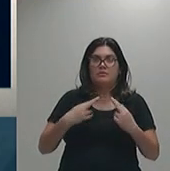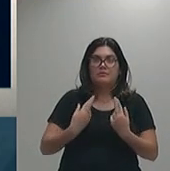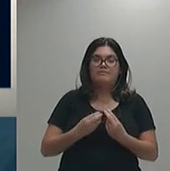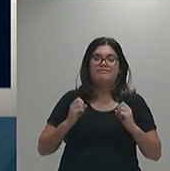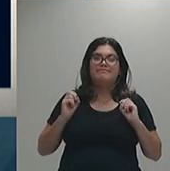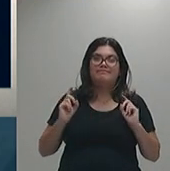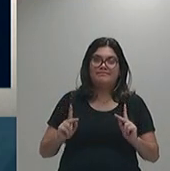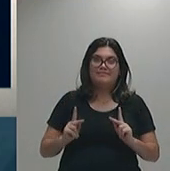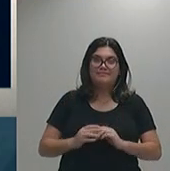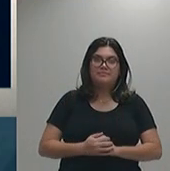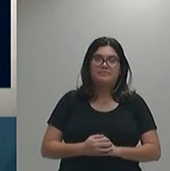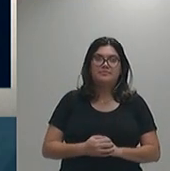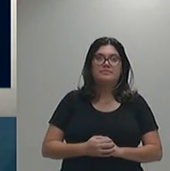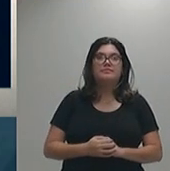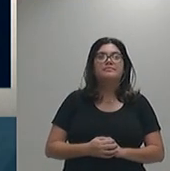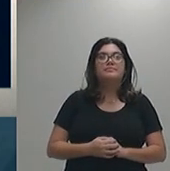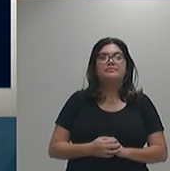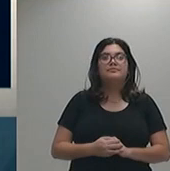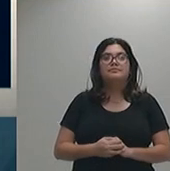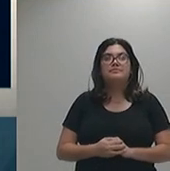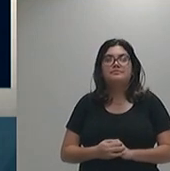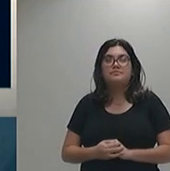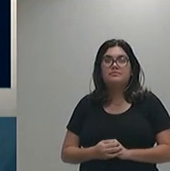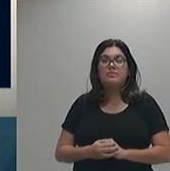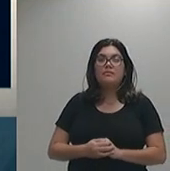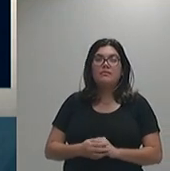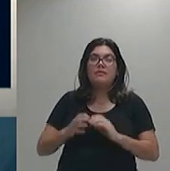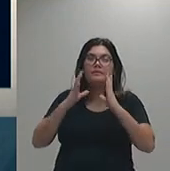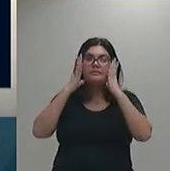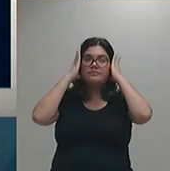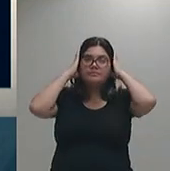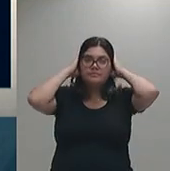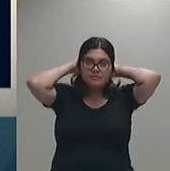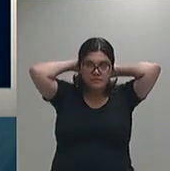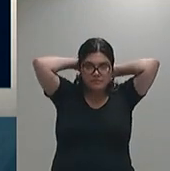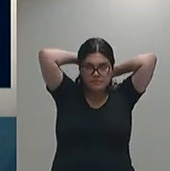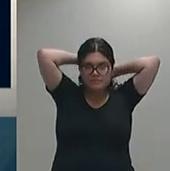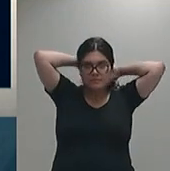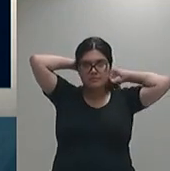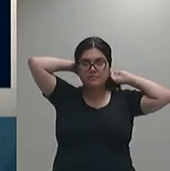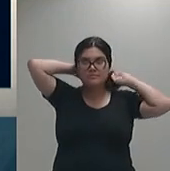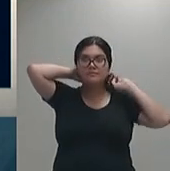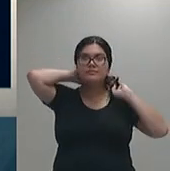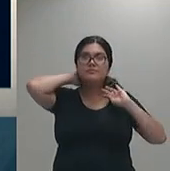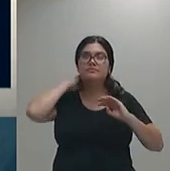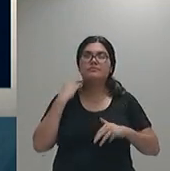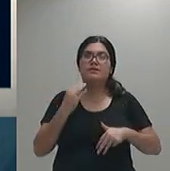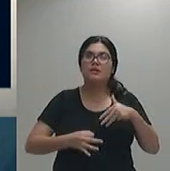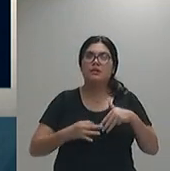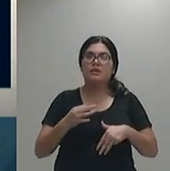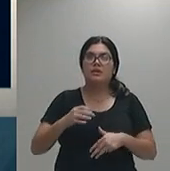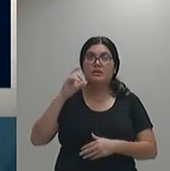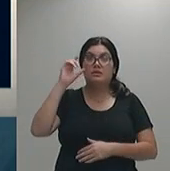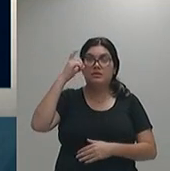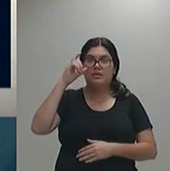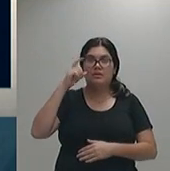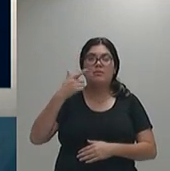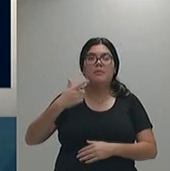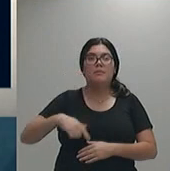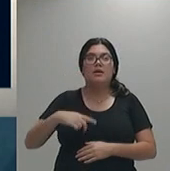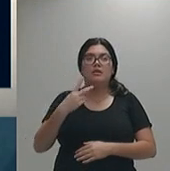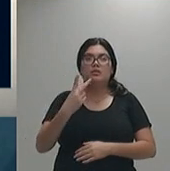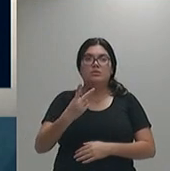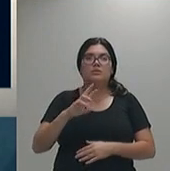quem ministrou de Salomão temos também dois mais dois recursos repetitivos